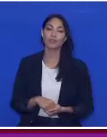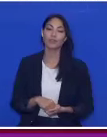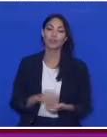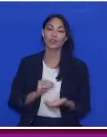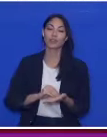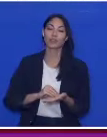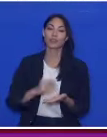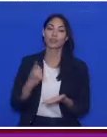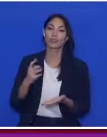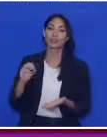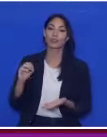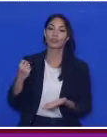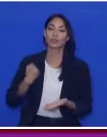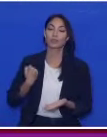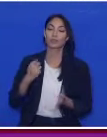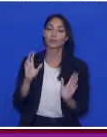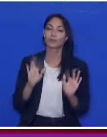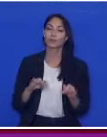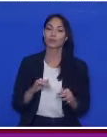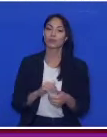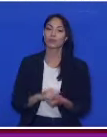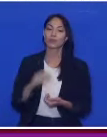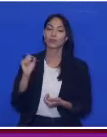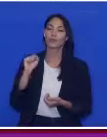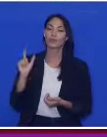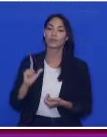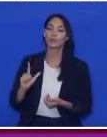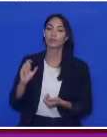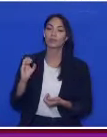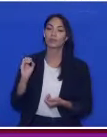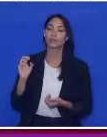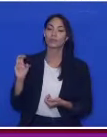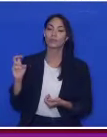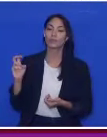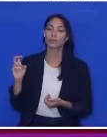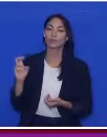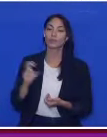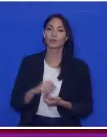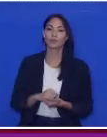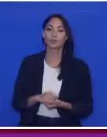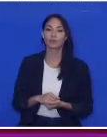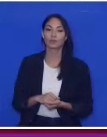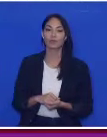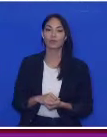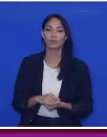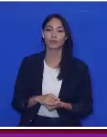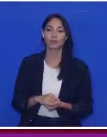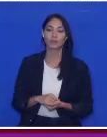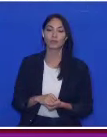Ainda faltam 10 bolas, já temos mais uma. Bola azul número 05.